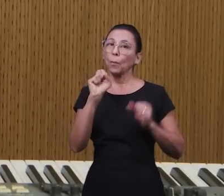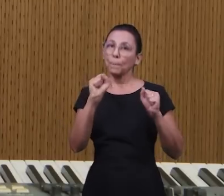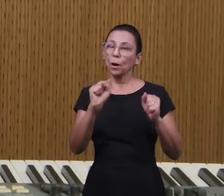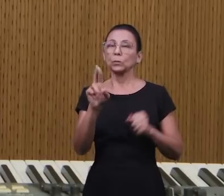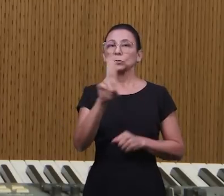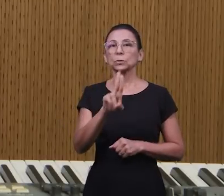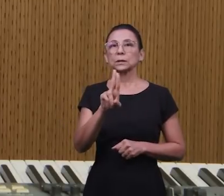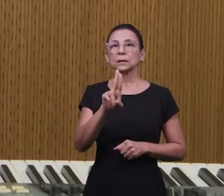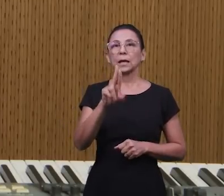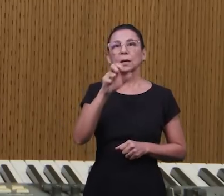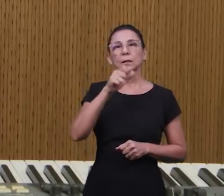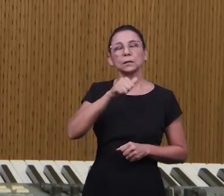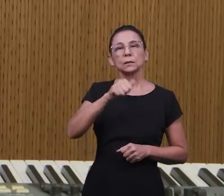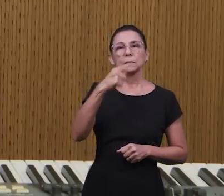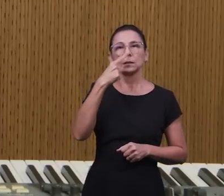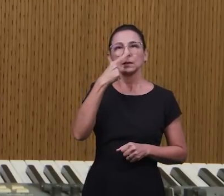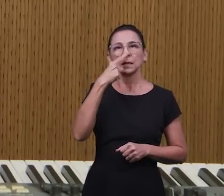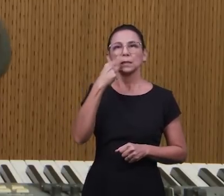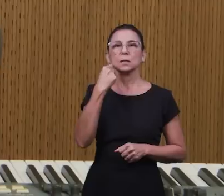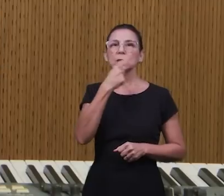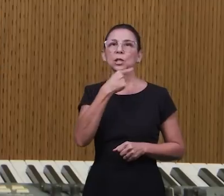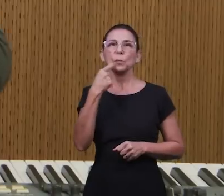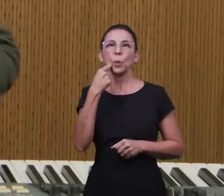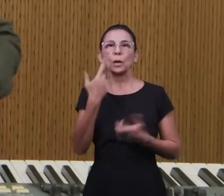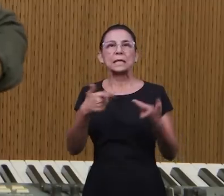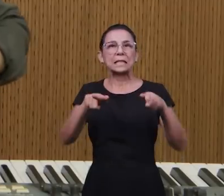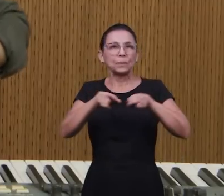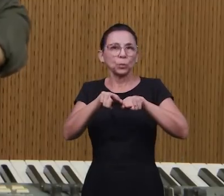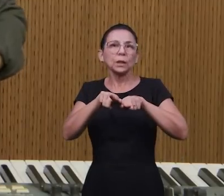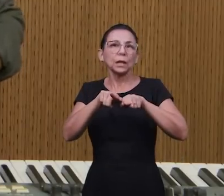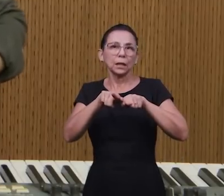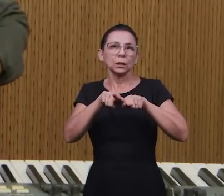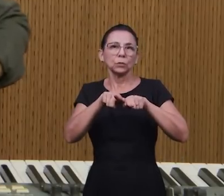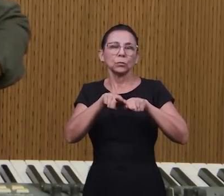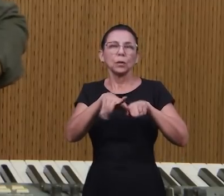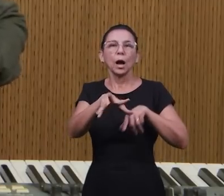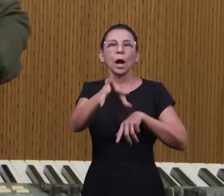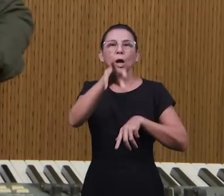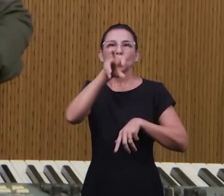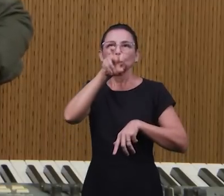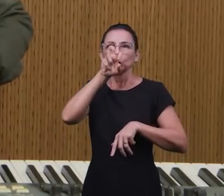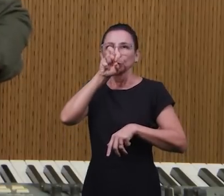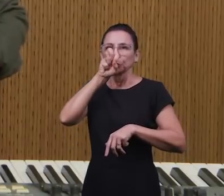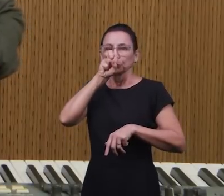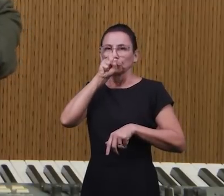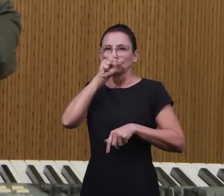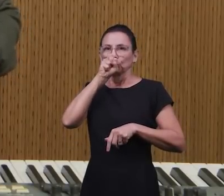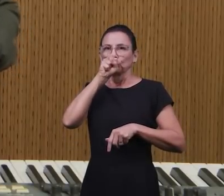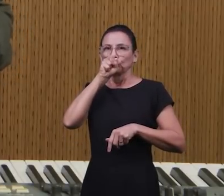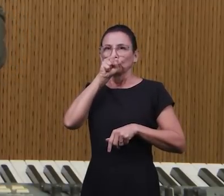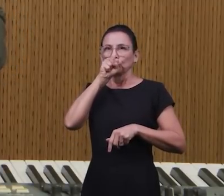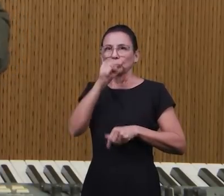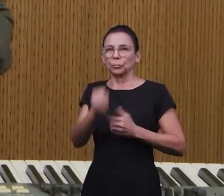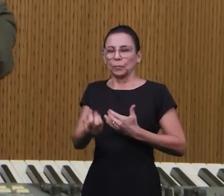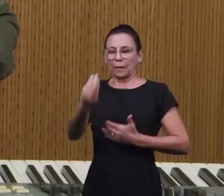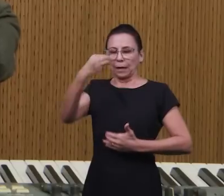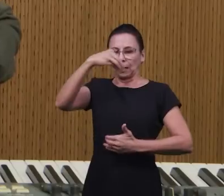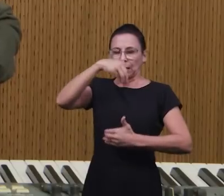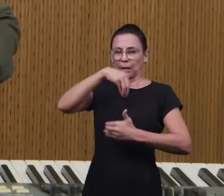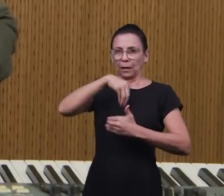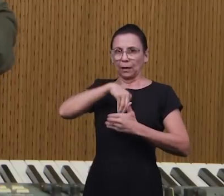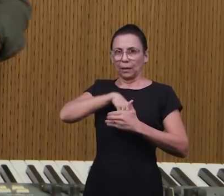nasobucal, nariz e boca ao mesmo tempo, puxando o ar e reativando uma estrutura que já estava